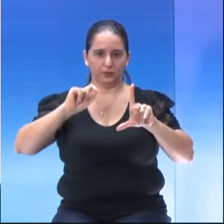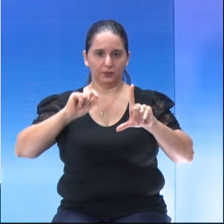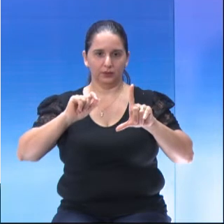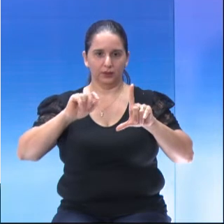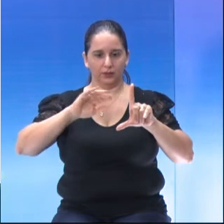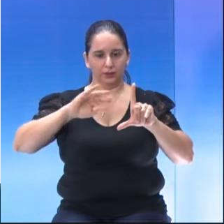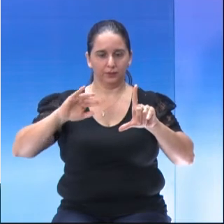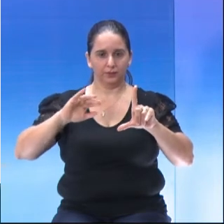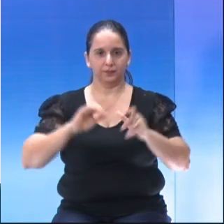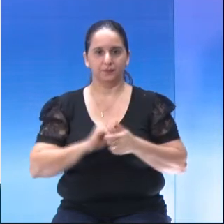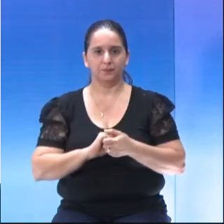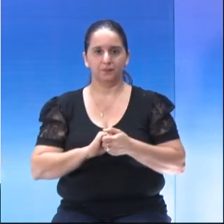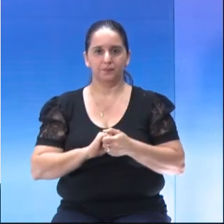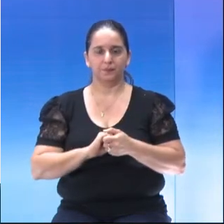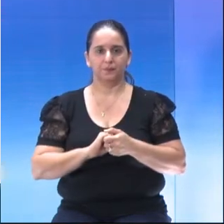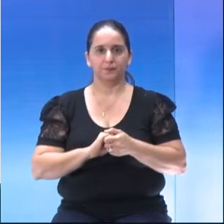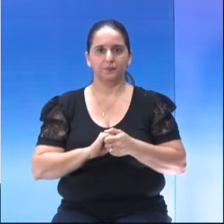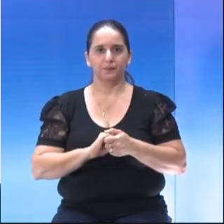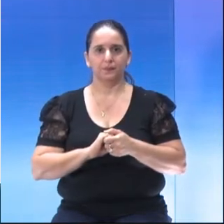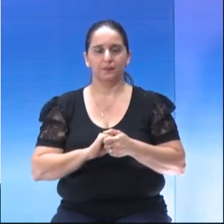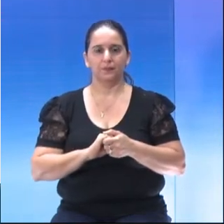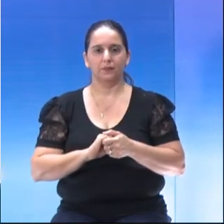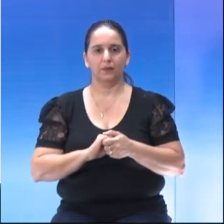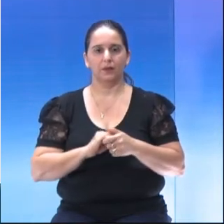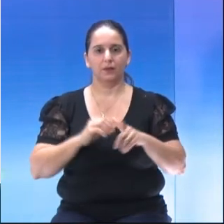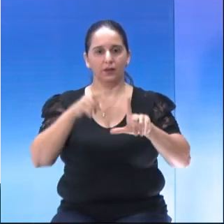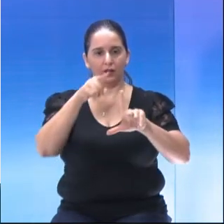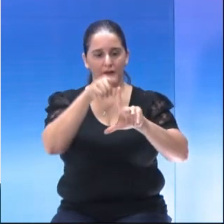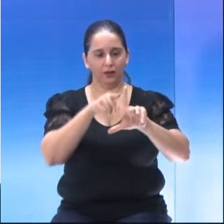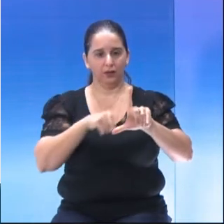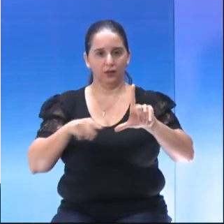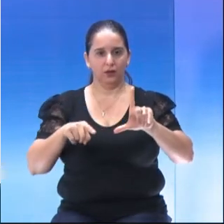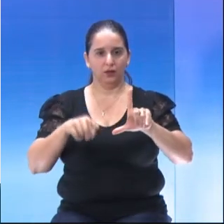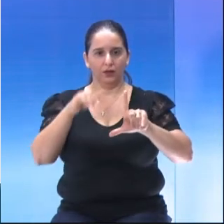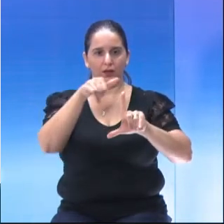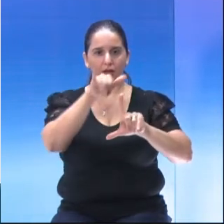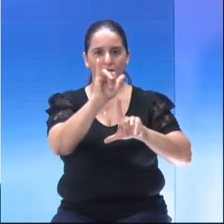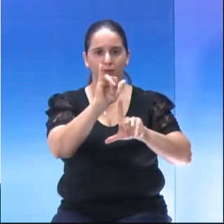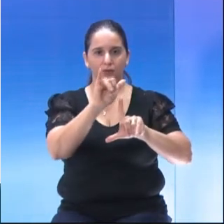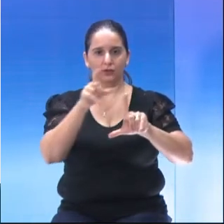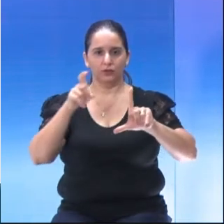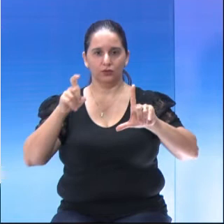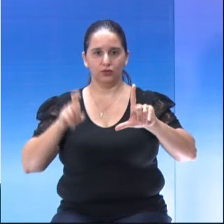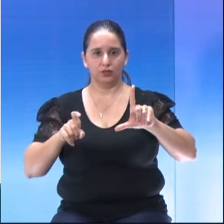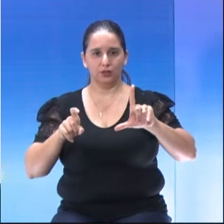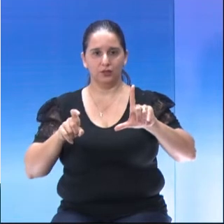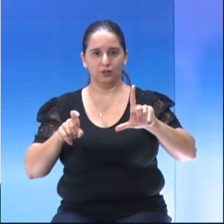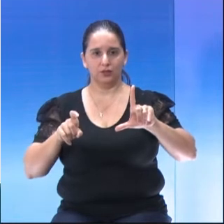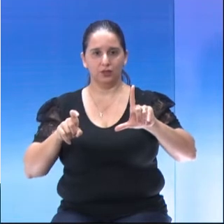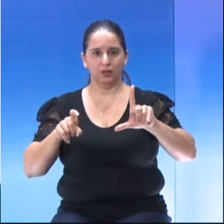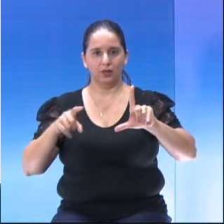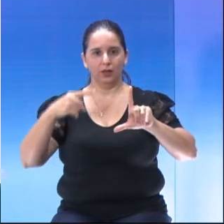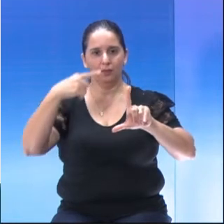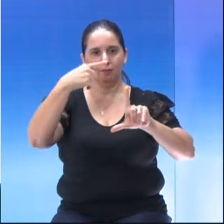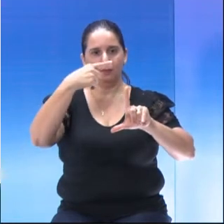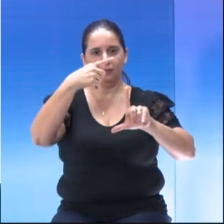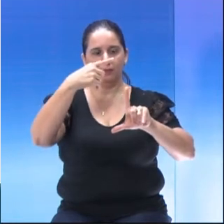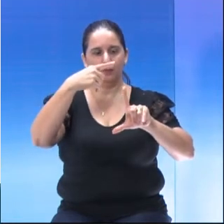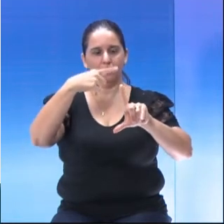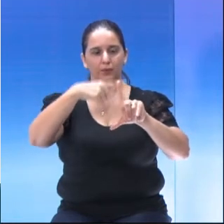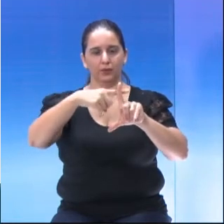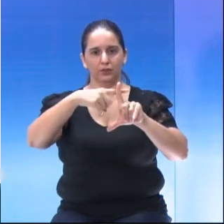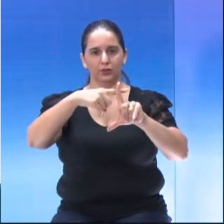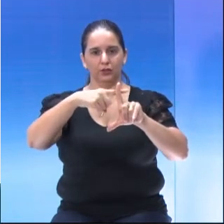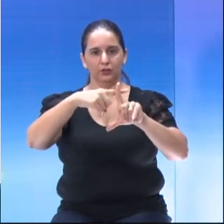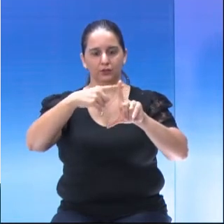uma figura. Então tá aí, o eixo Y, X, eixo positivo de X e Y